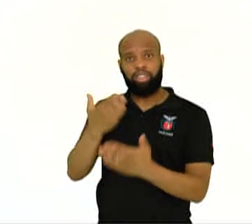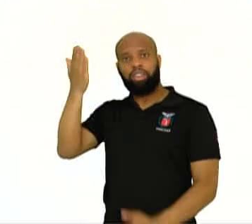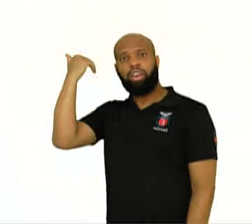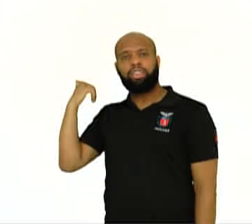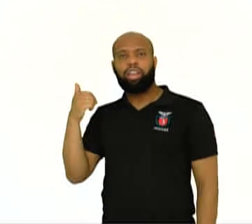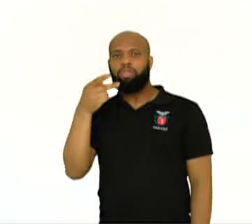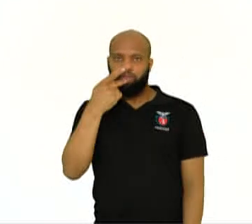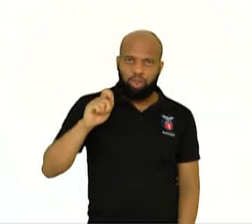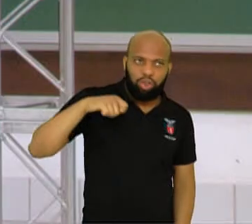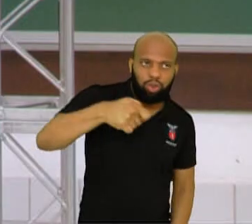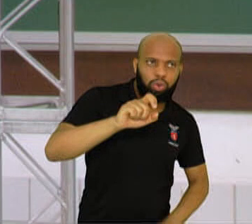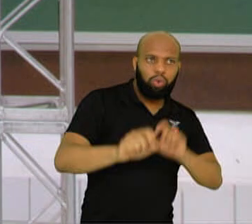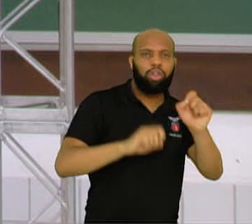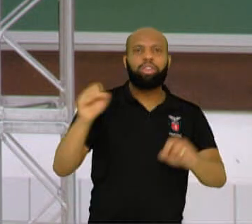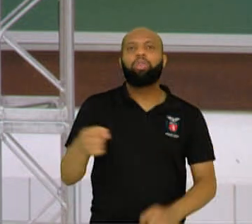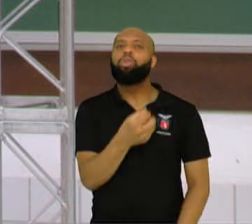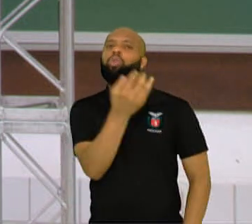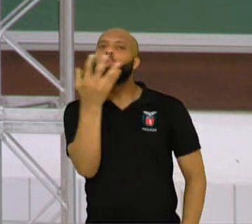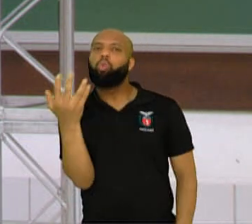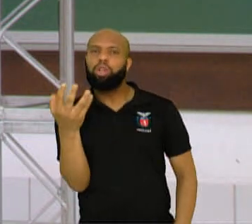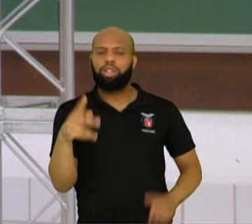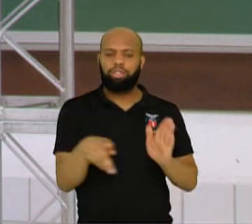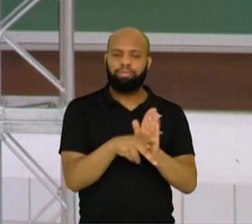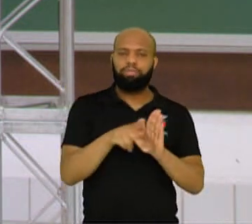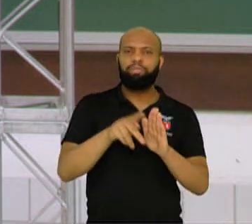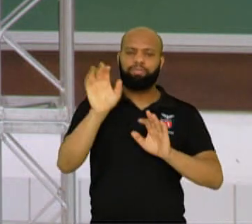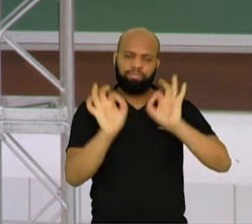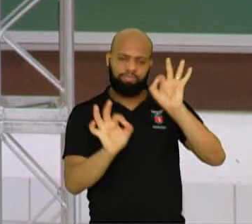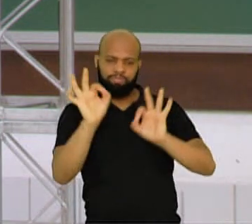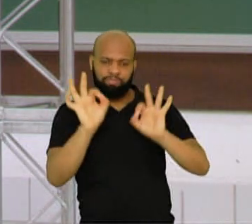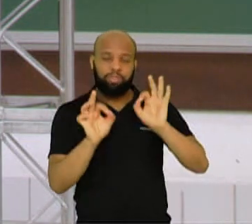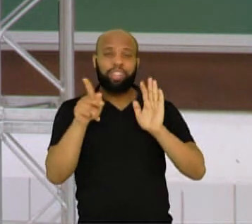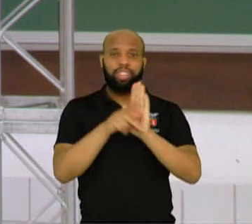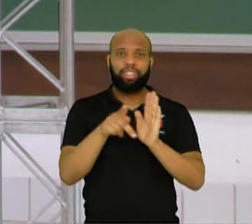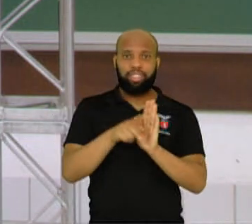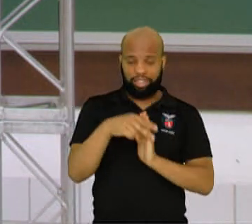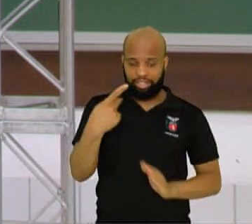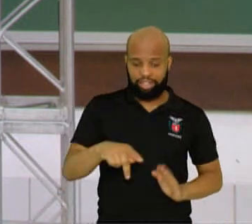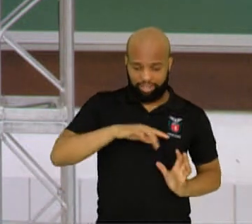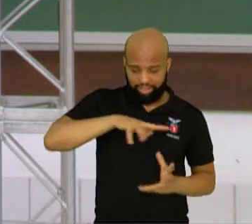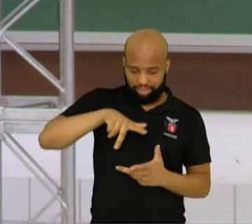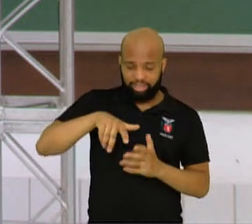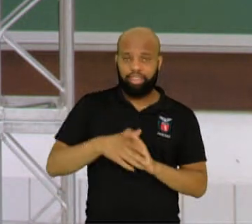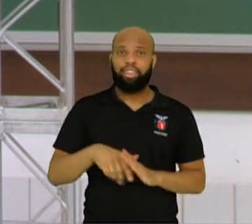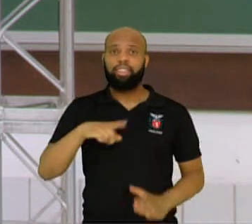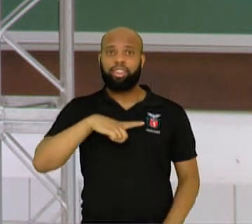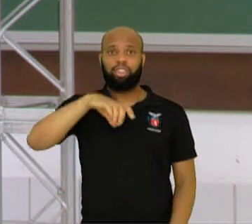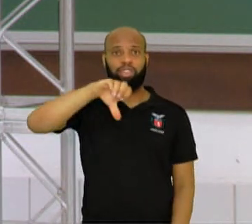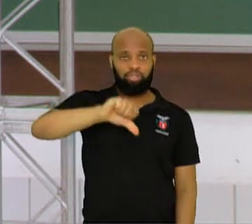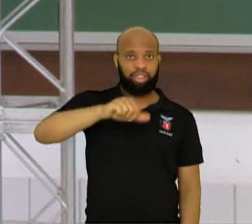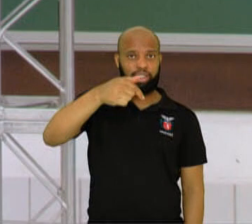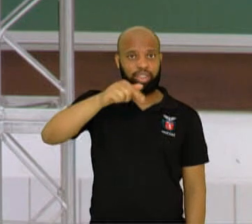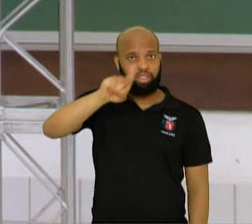nós falamos da quantidade, da distribuição da água no planeta Terra? Que